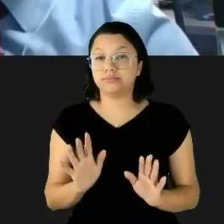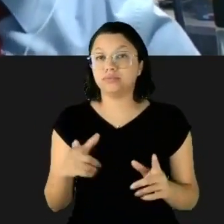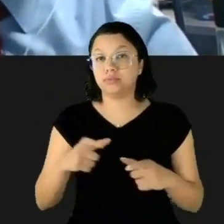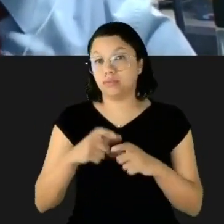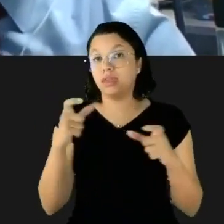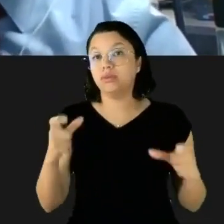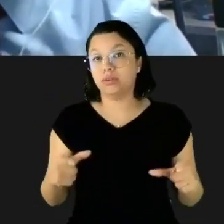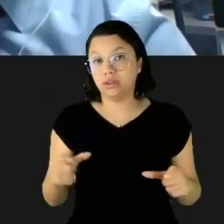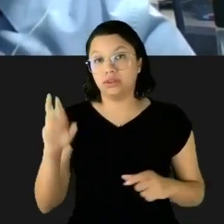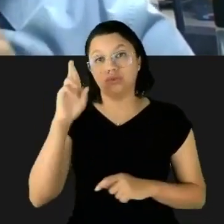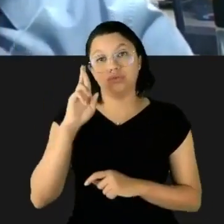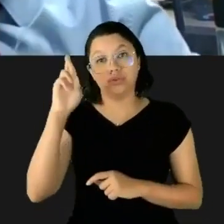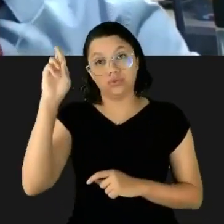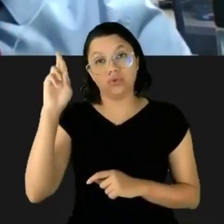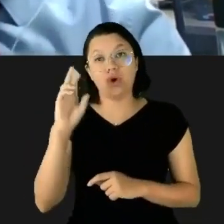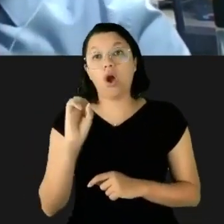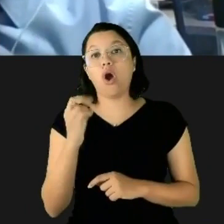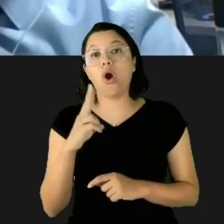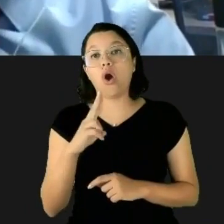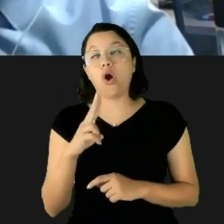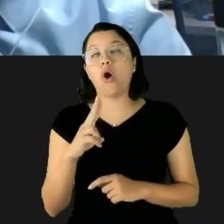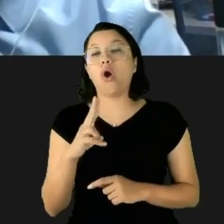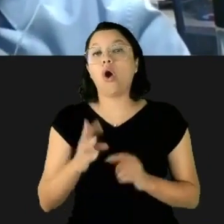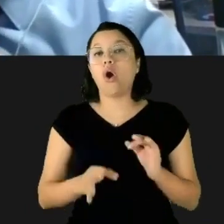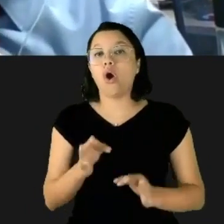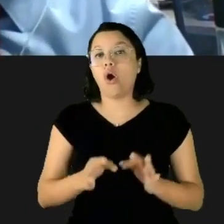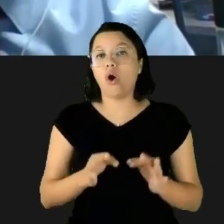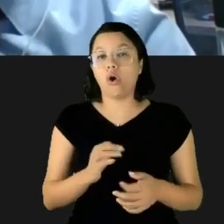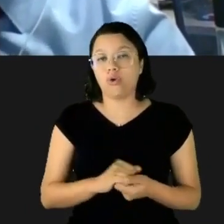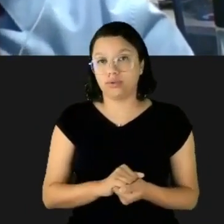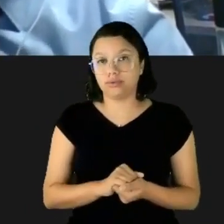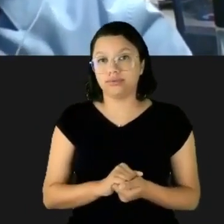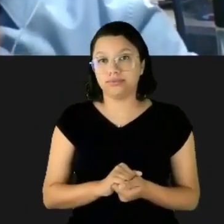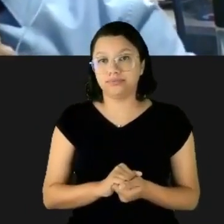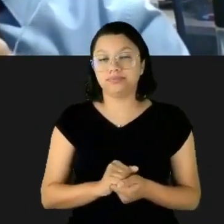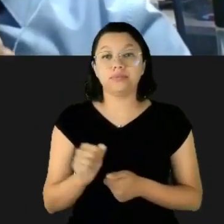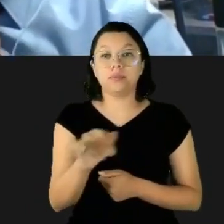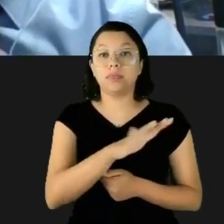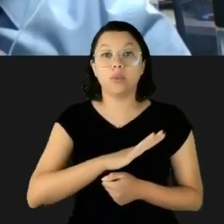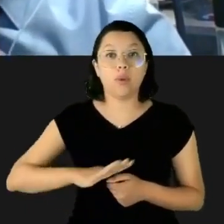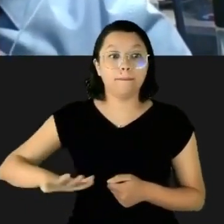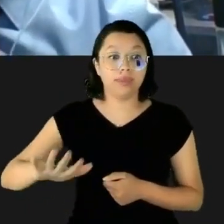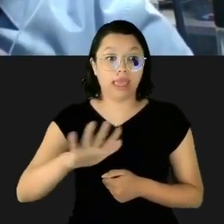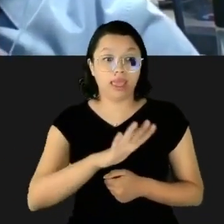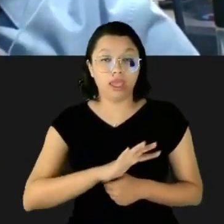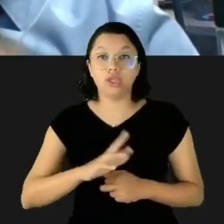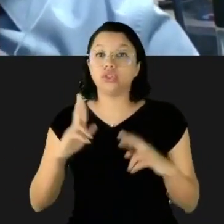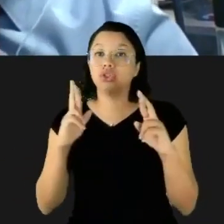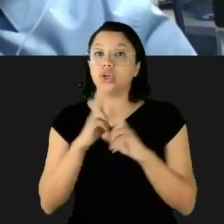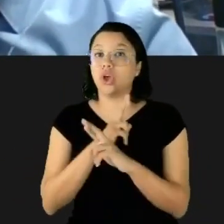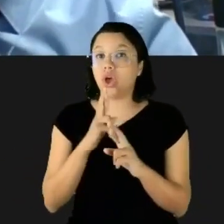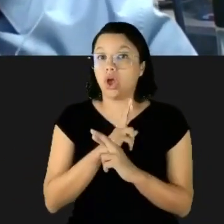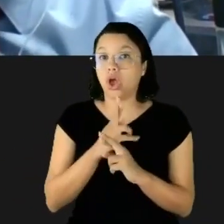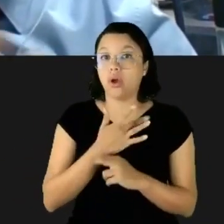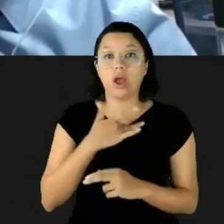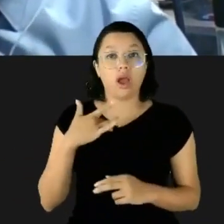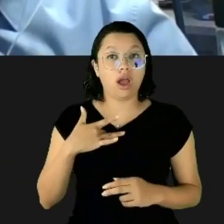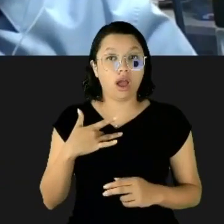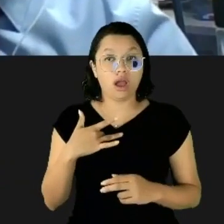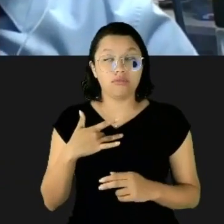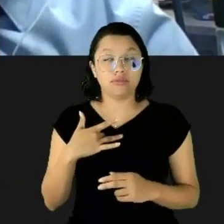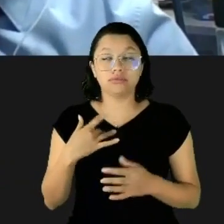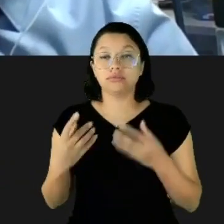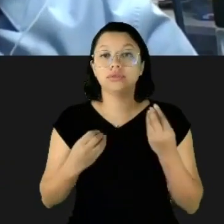diretor. Qualificação do ato, nós vamos falar sobre isso, o ambiente de relacionamento saudável. Não adianta você ter ali